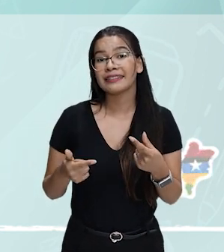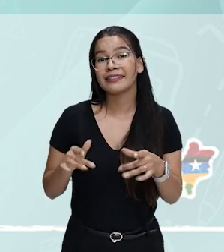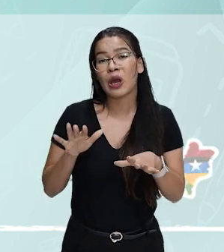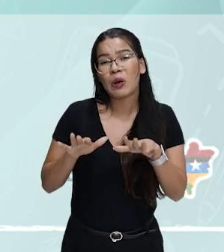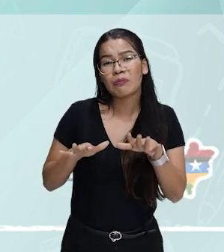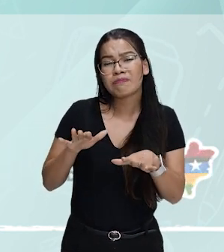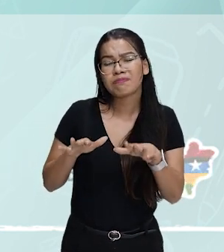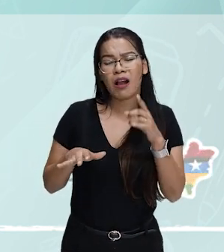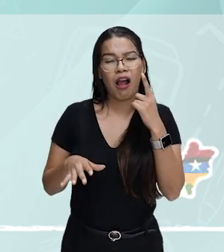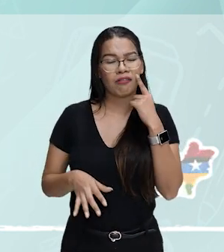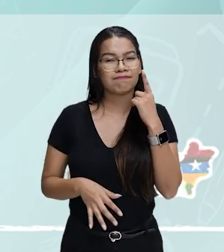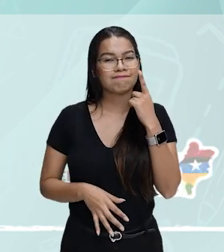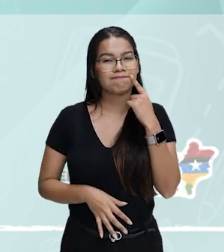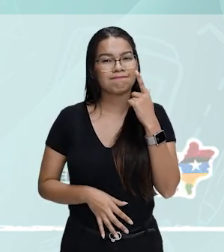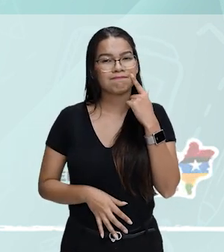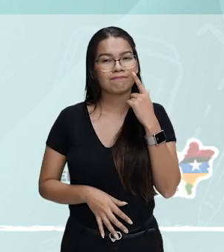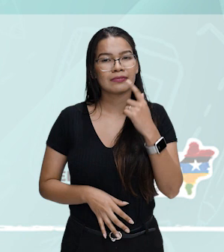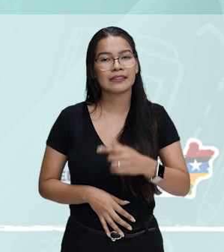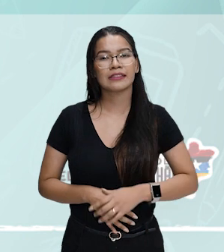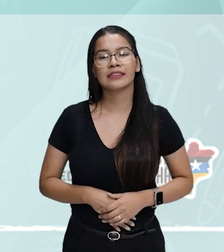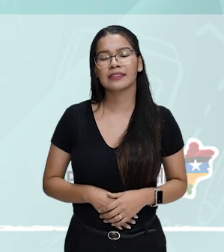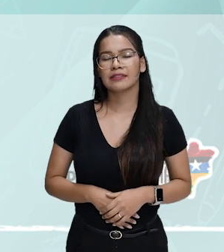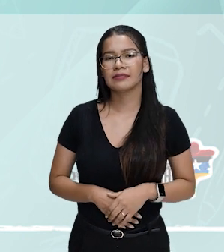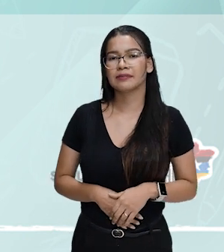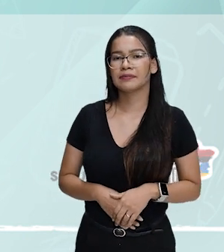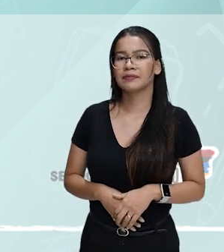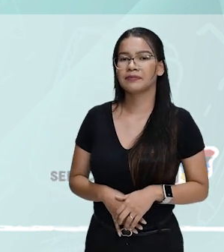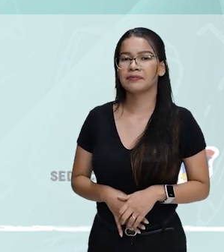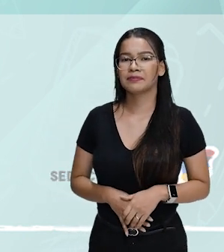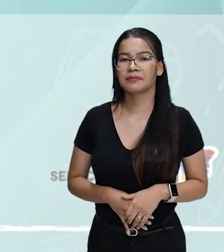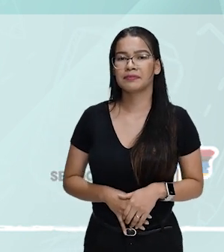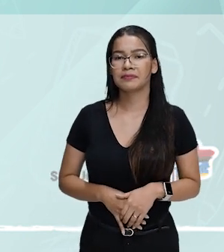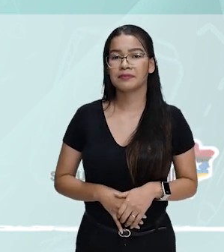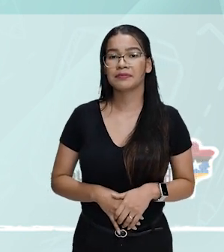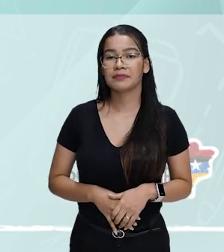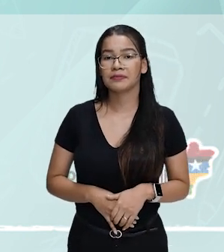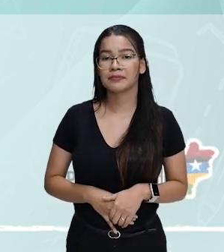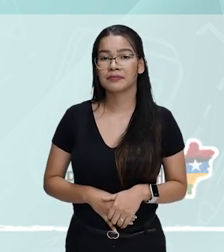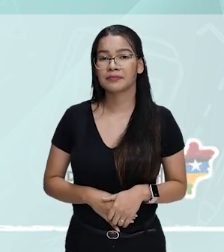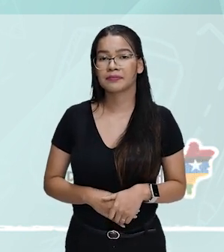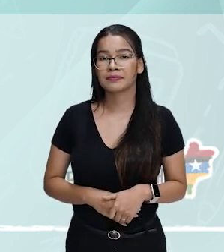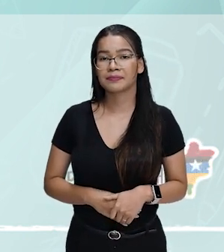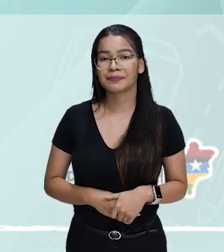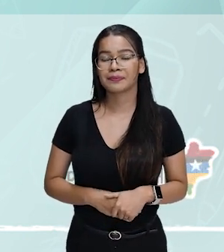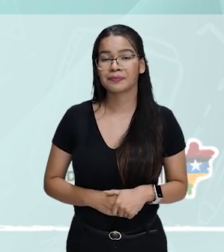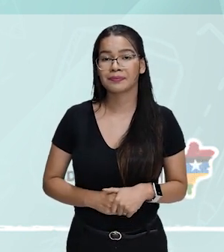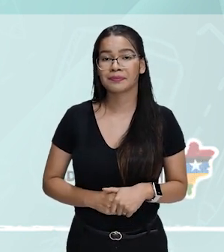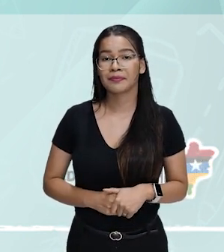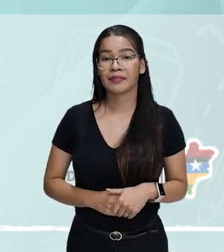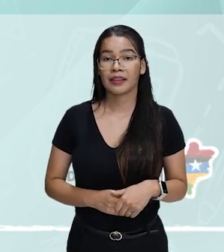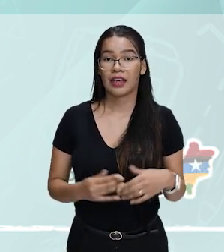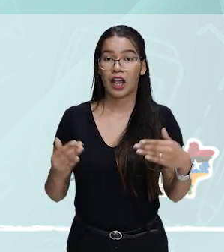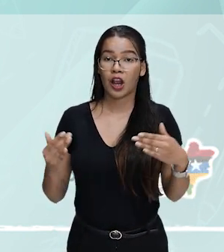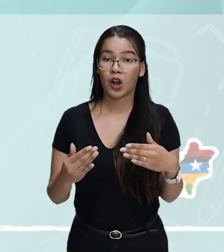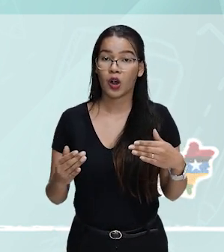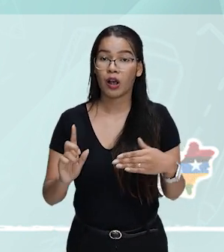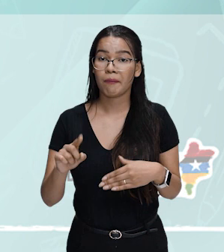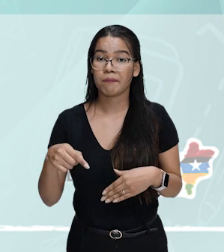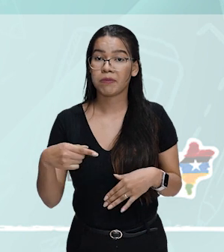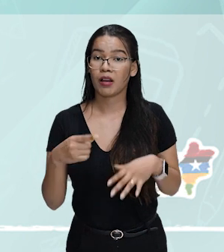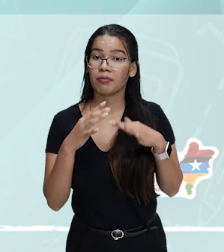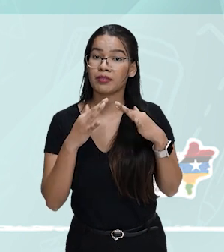ela quem? A felicidade, o benefício da dúvida. Aí vem agora a próxima